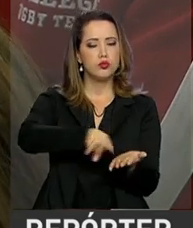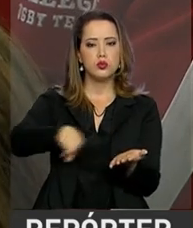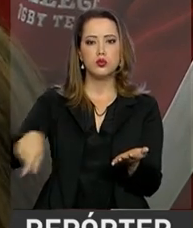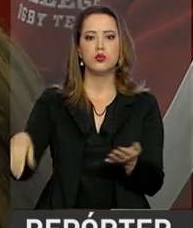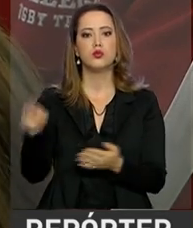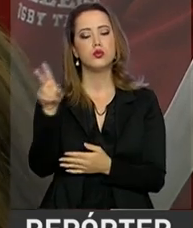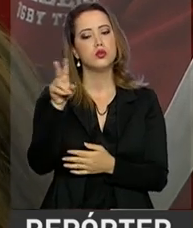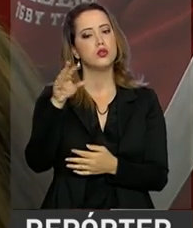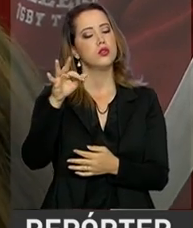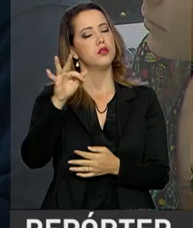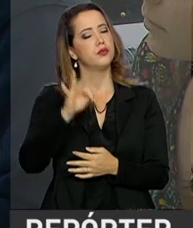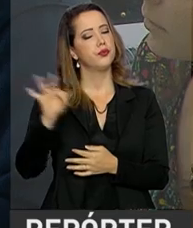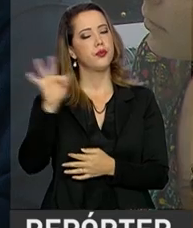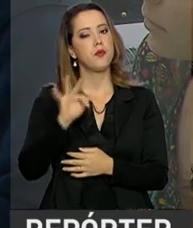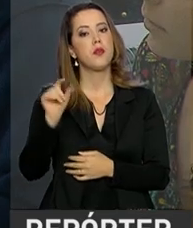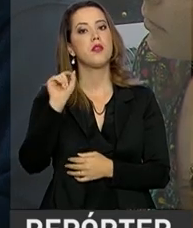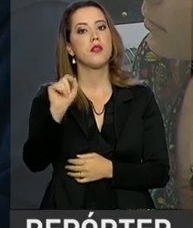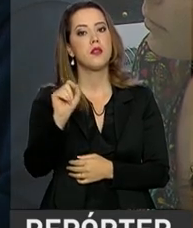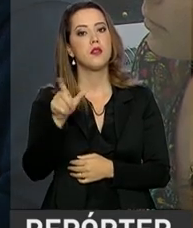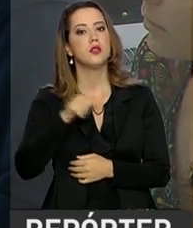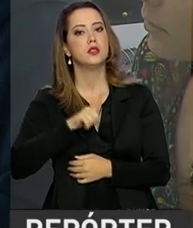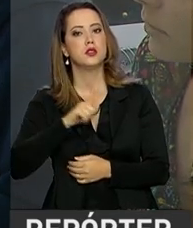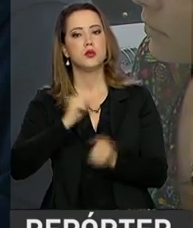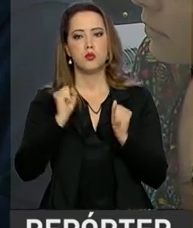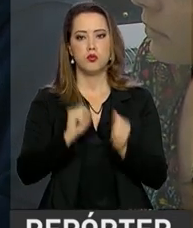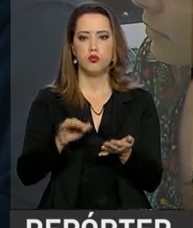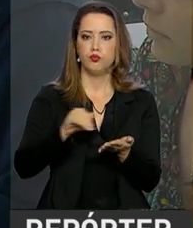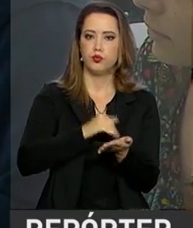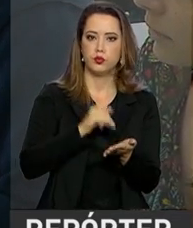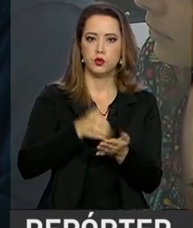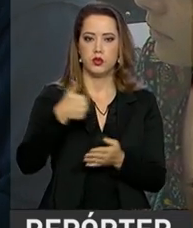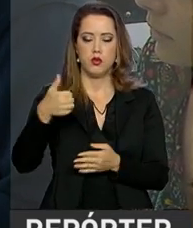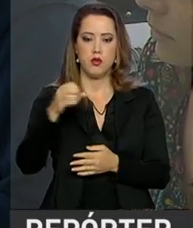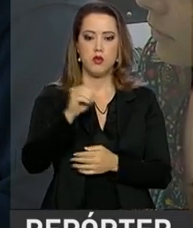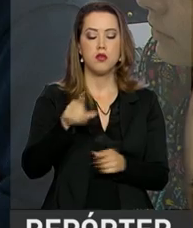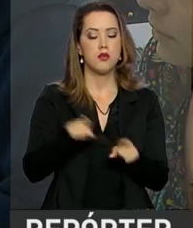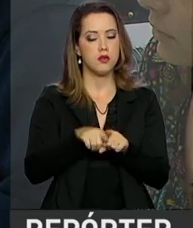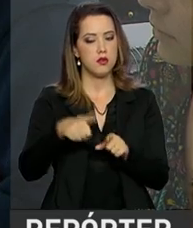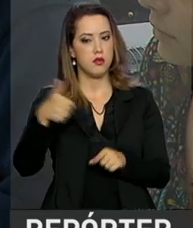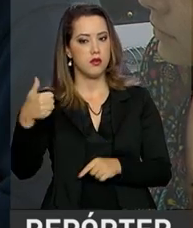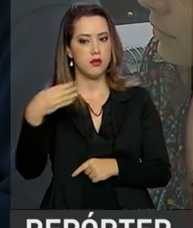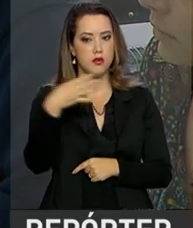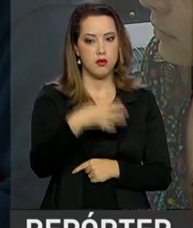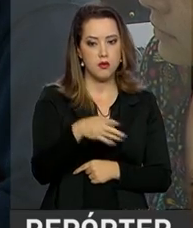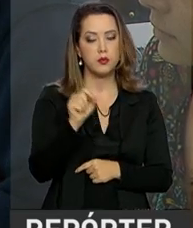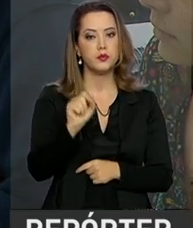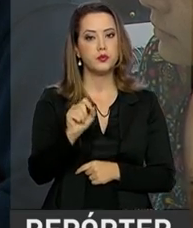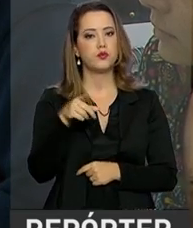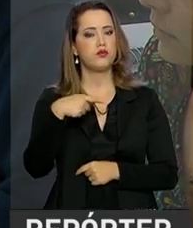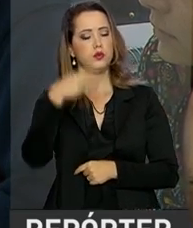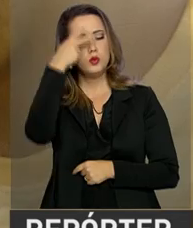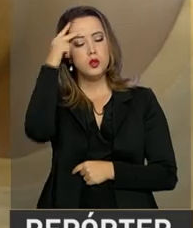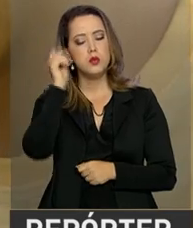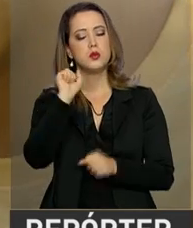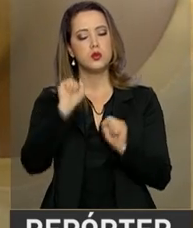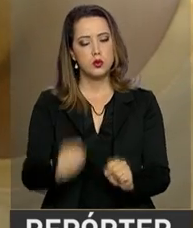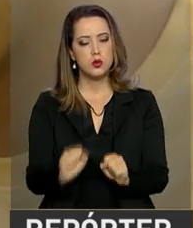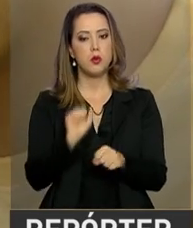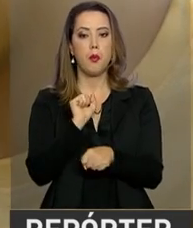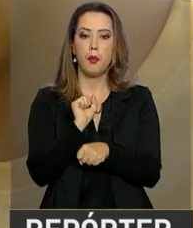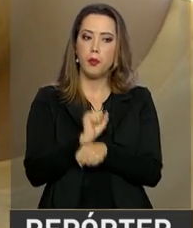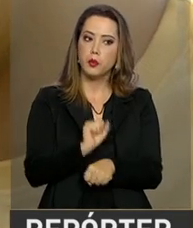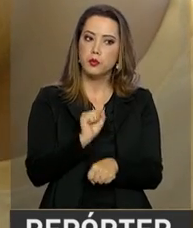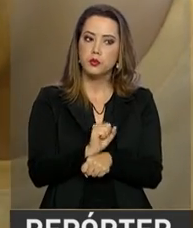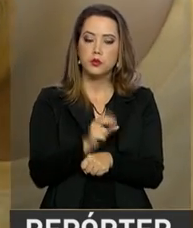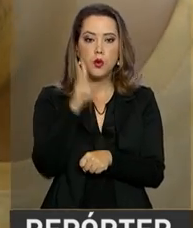superior a matrícula deve ser feita entre os dias 10 e 14 aqueles que não forem selecionados poderão participar da